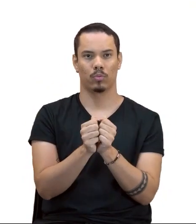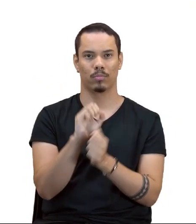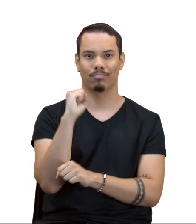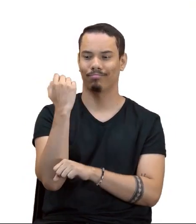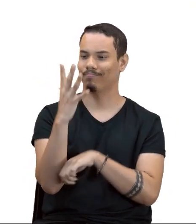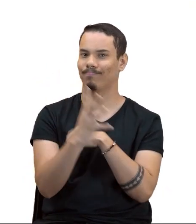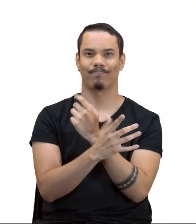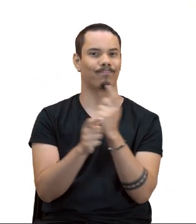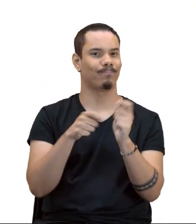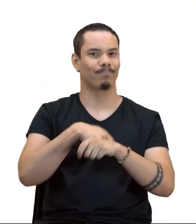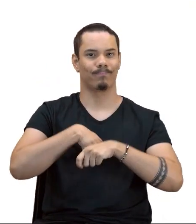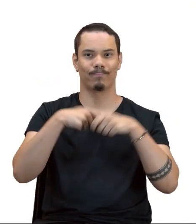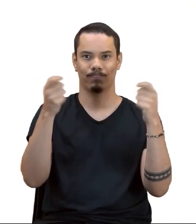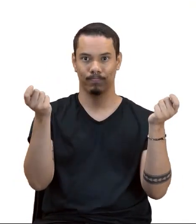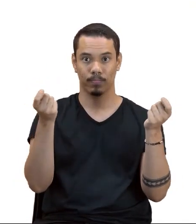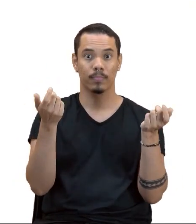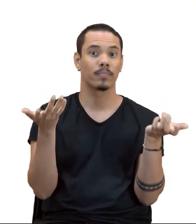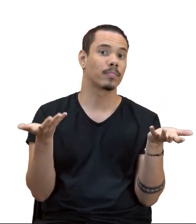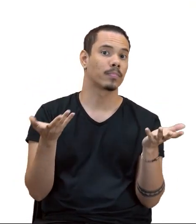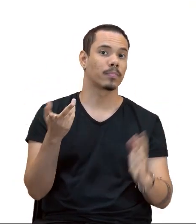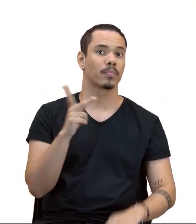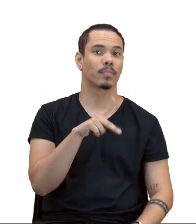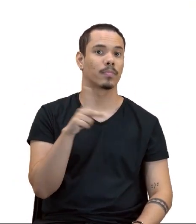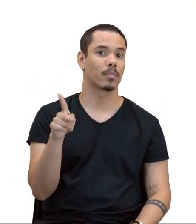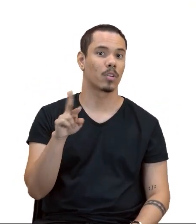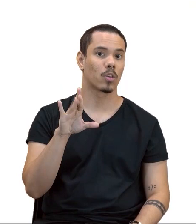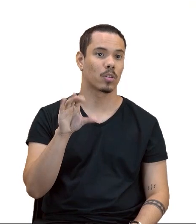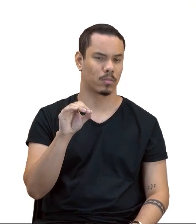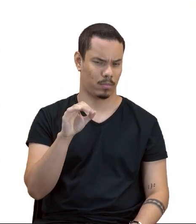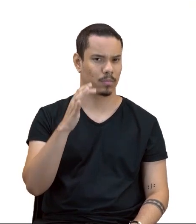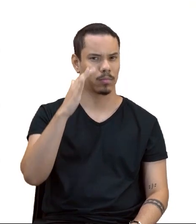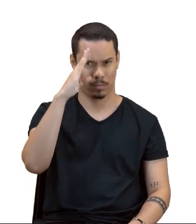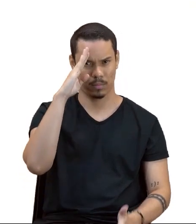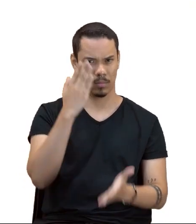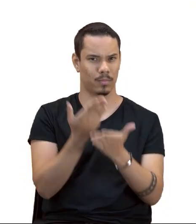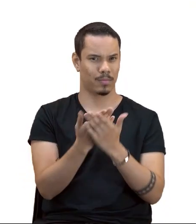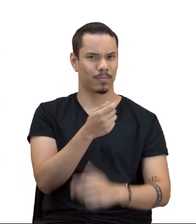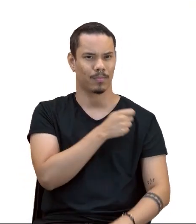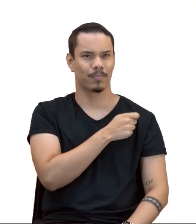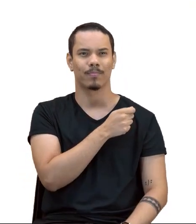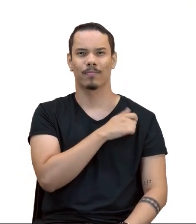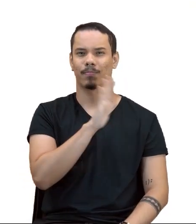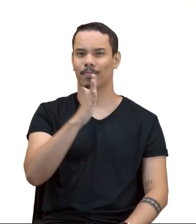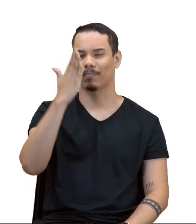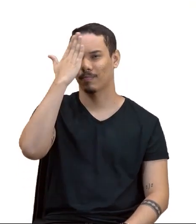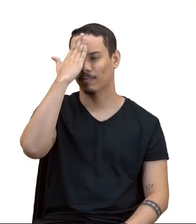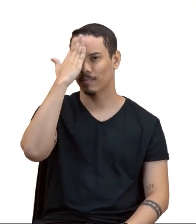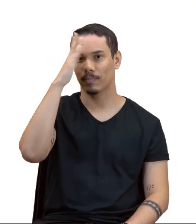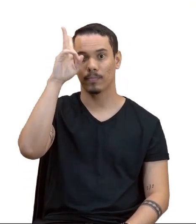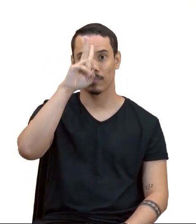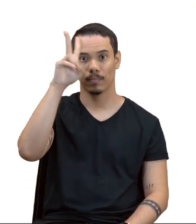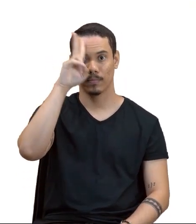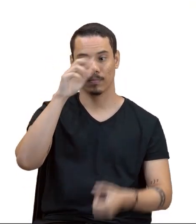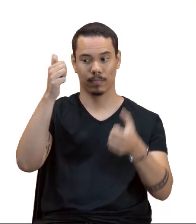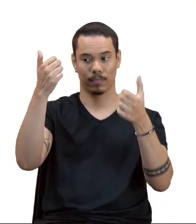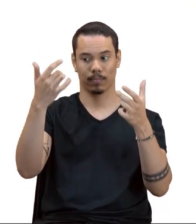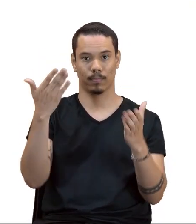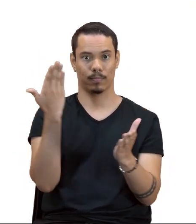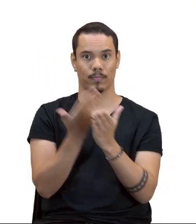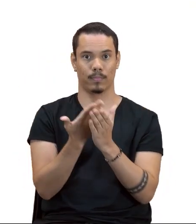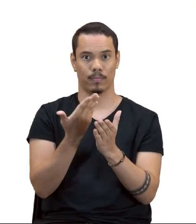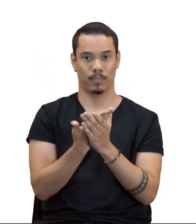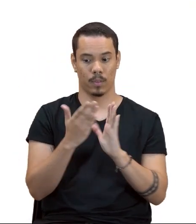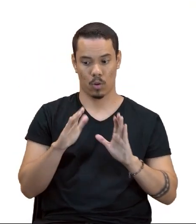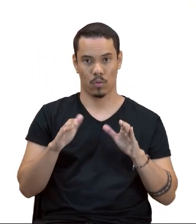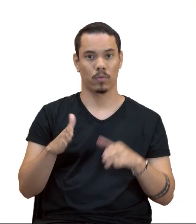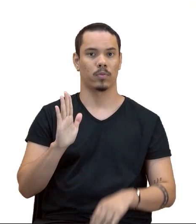E, professor Rogério, essa daí aí um aluno já... Opa, ele gritou, né? Isso aí ele já lembrou de cara, né? Que vibrou.